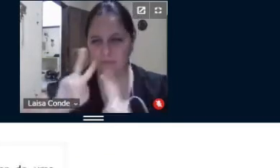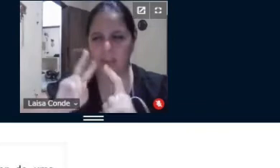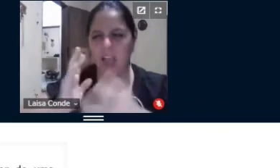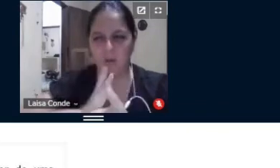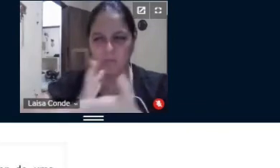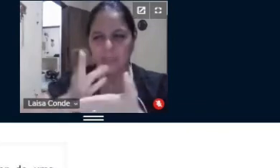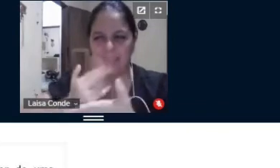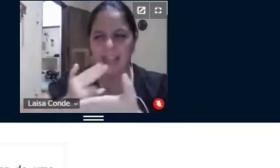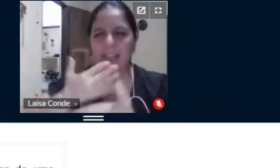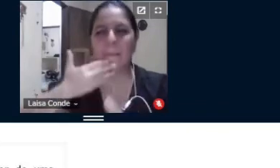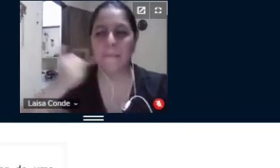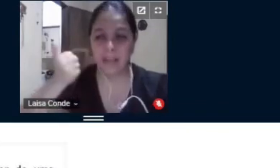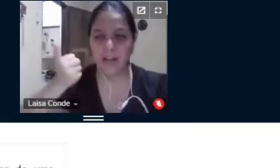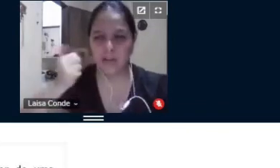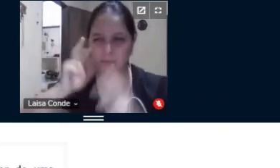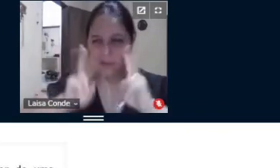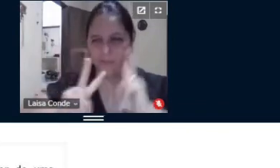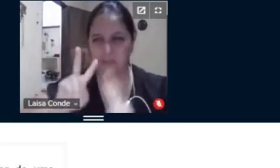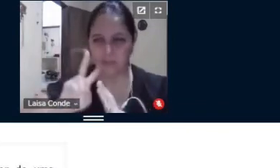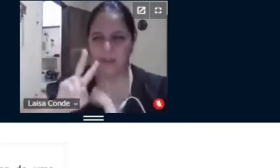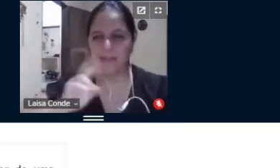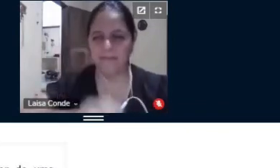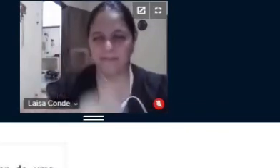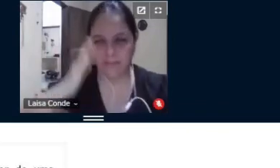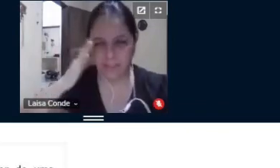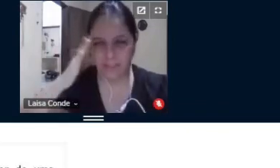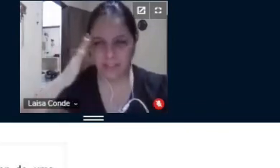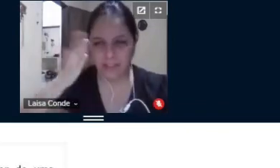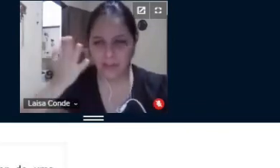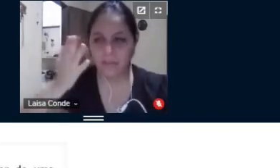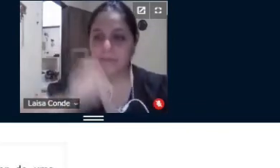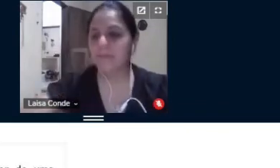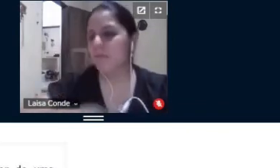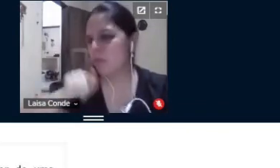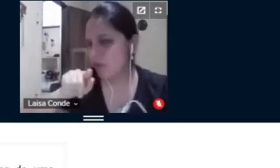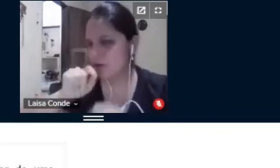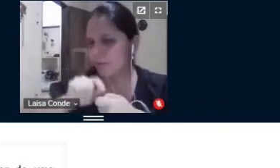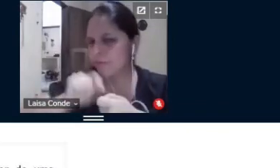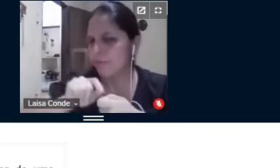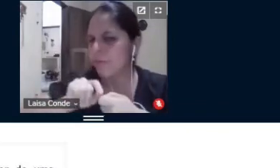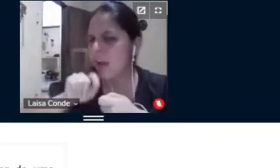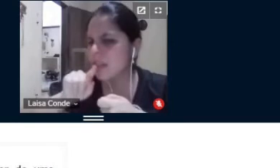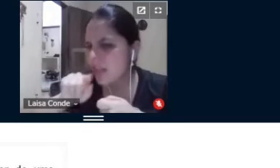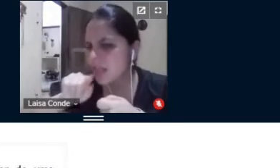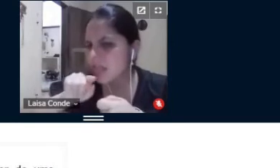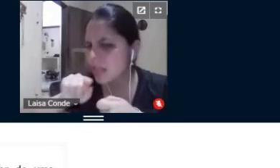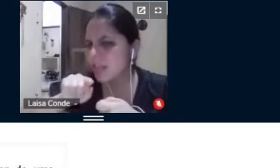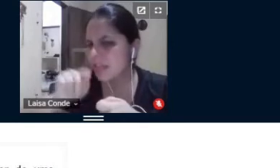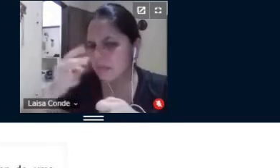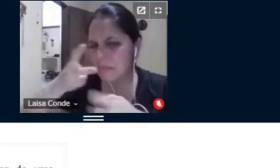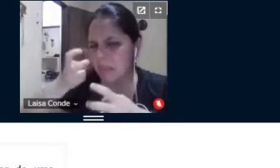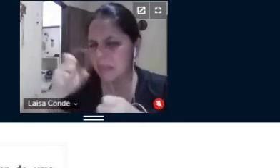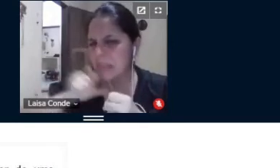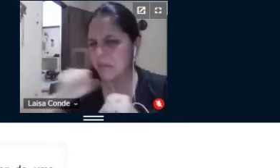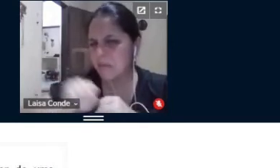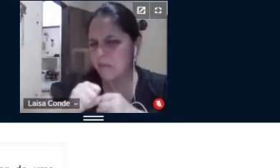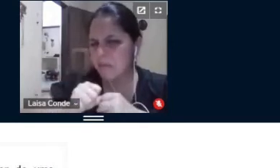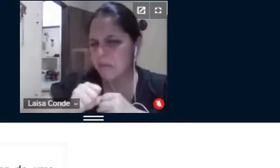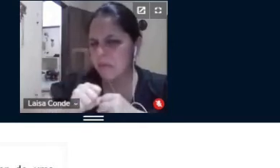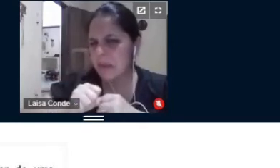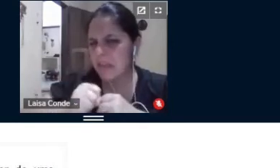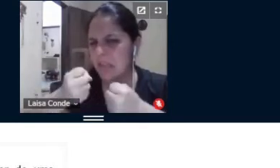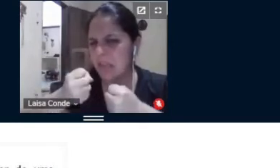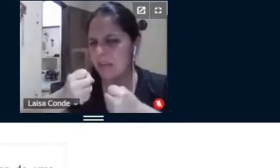tá? Então, a gente faz dessa forma que onde tem esse defeito, o meu material ele fica